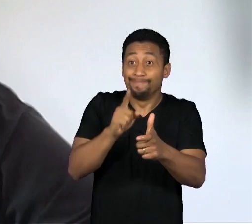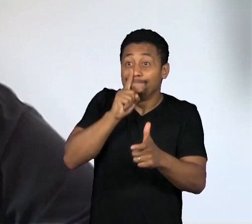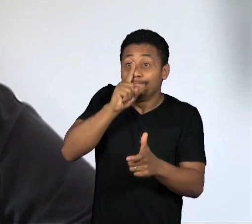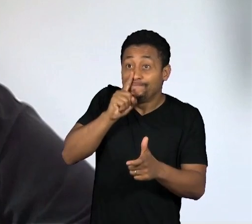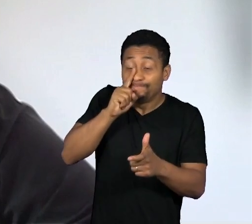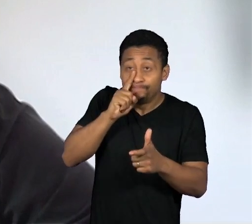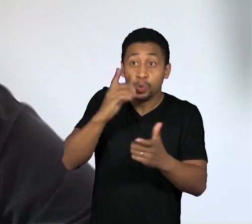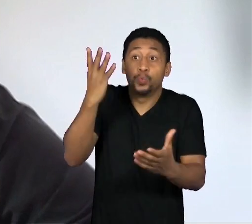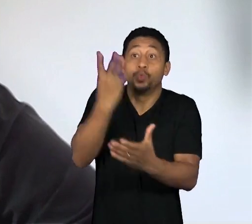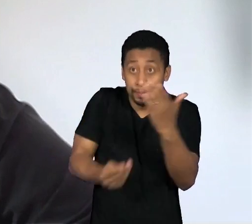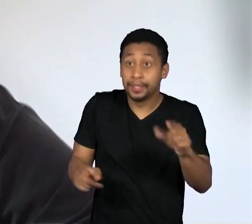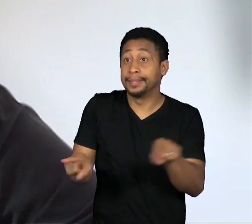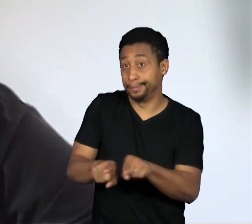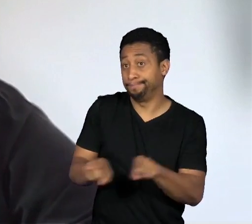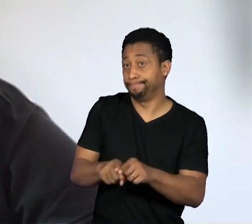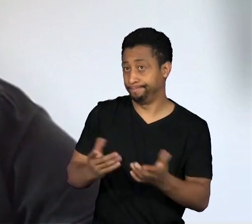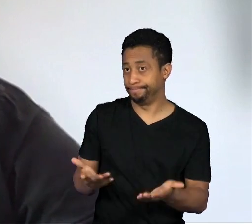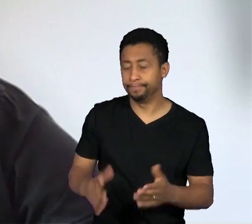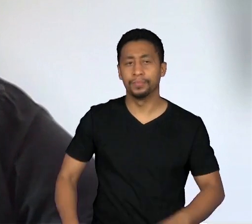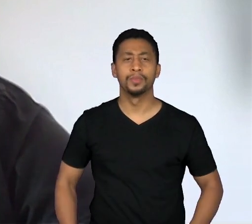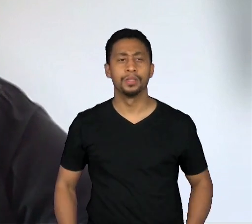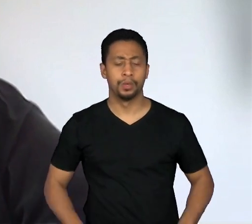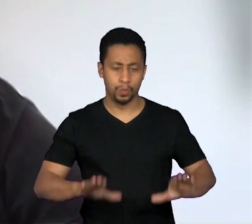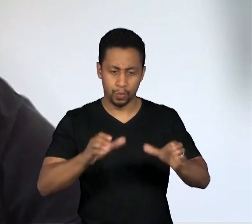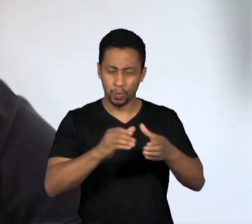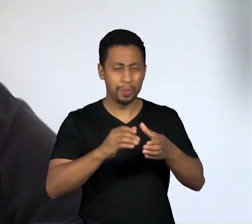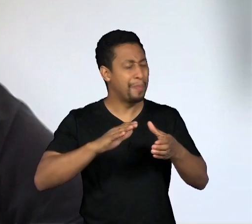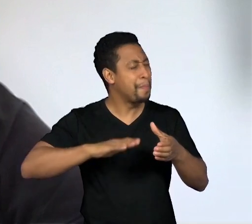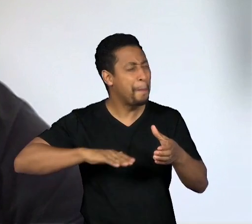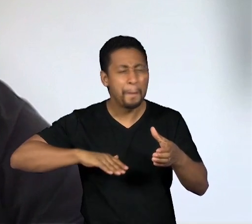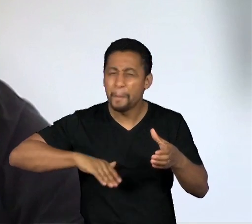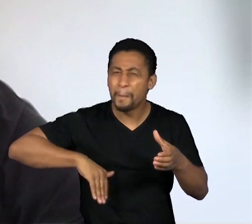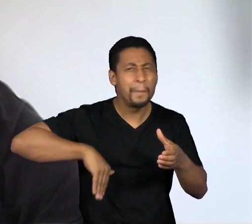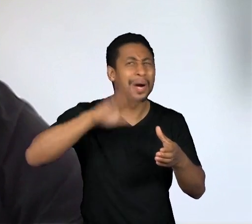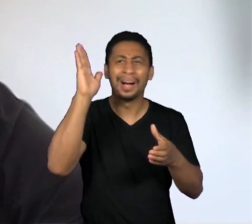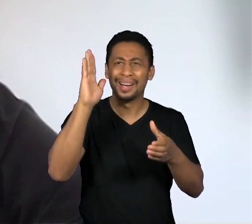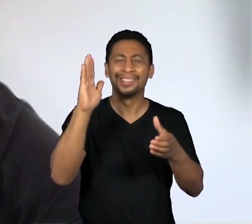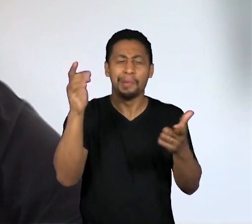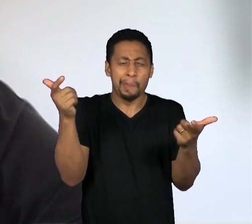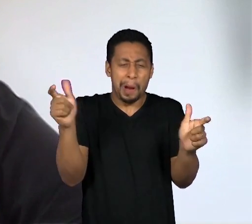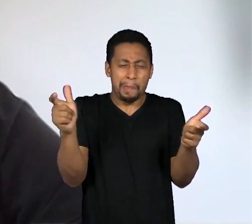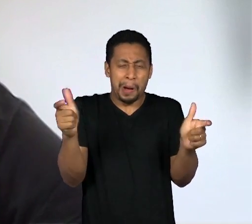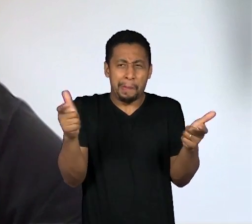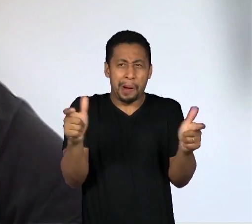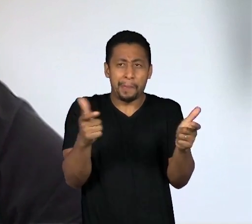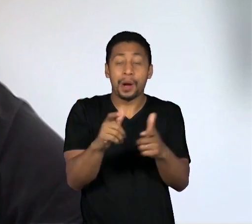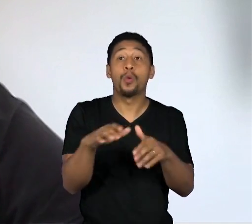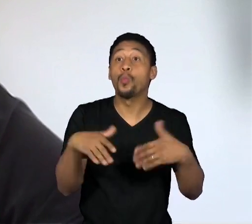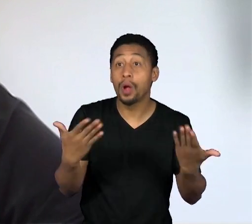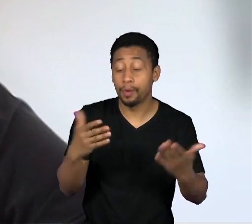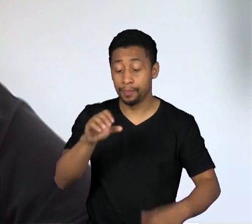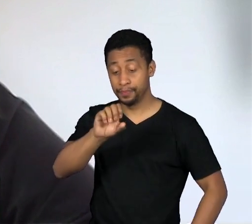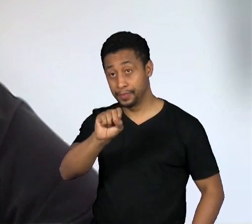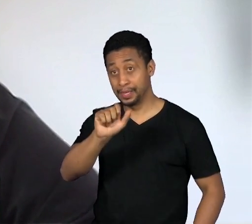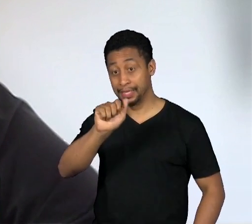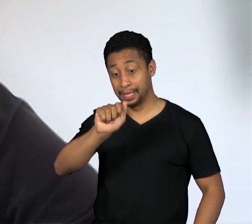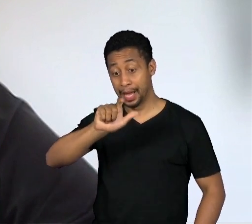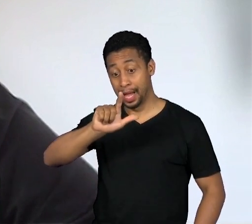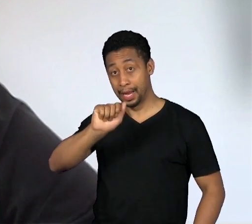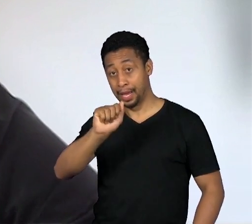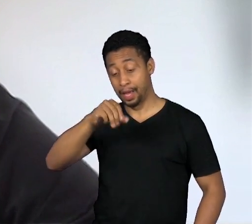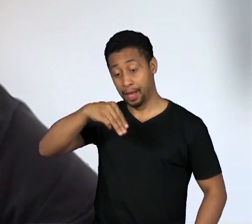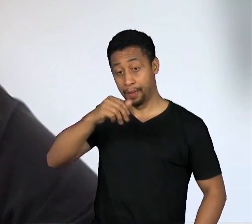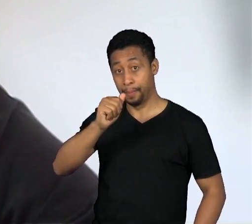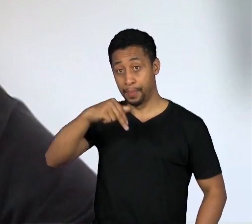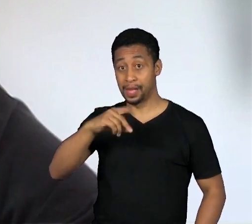mais afetado, que a gente viu em proporção, né, de indivíduos, de espécies afetadas, é o das salamandras, que a gente não tem muito